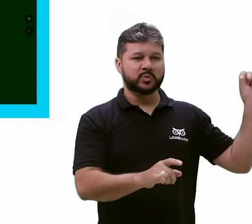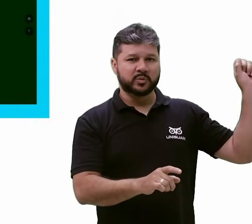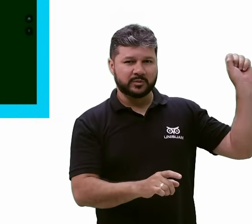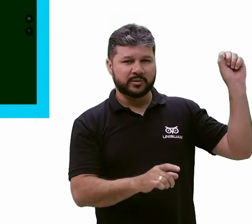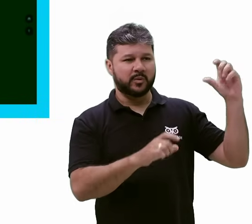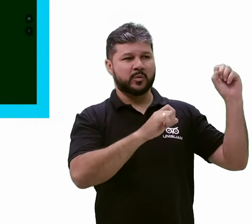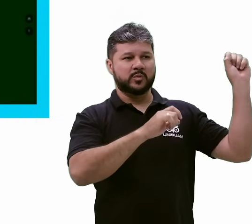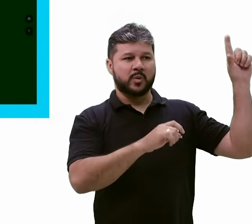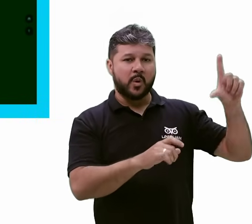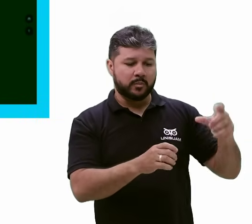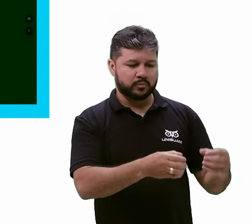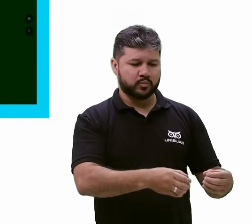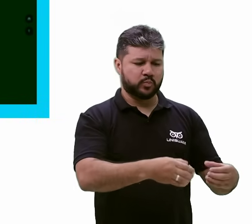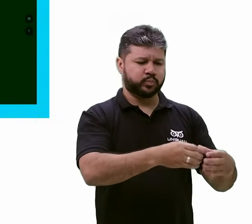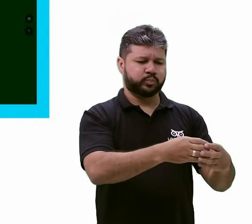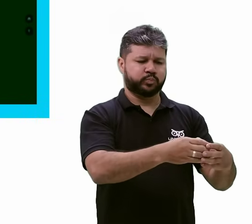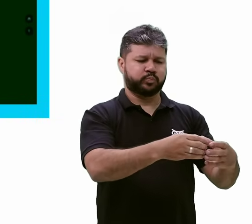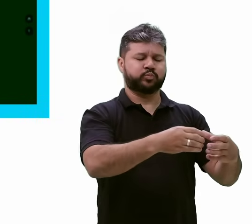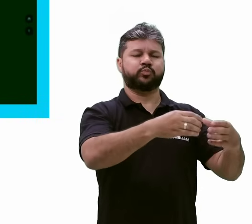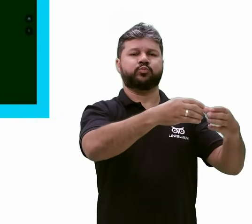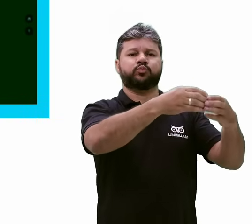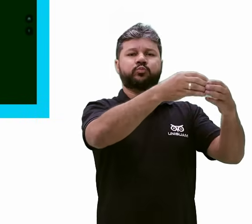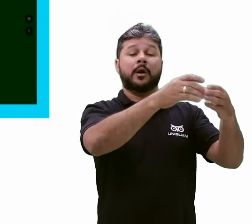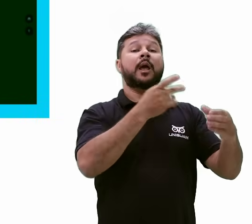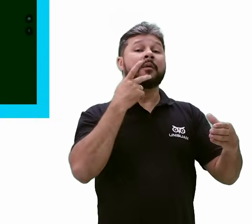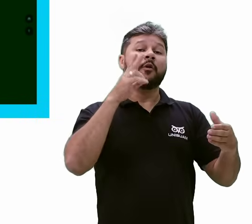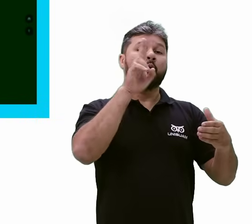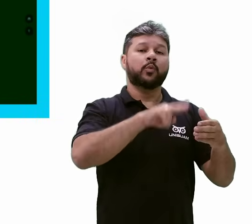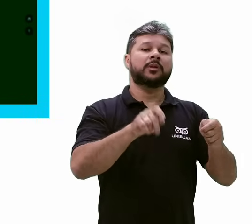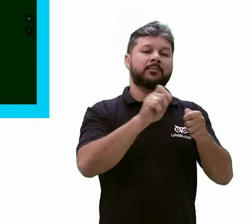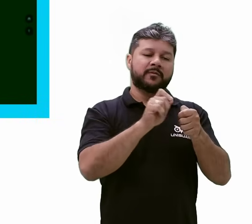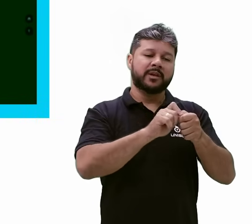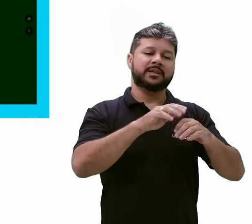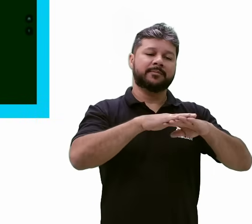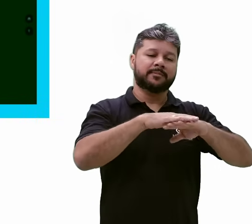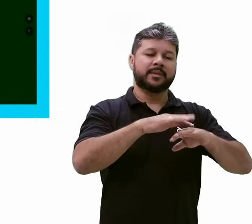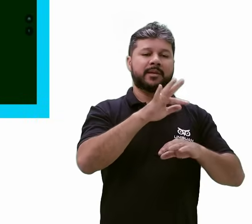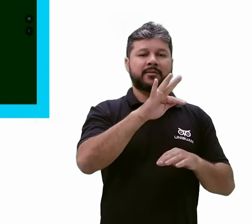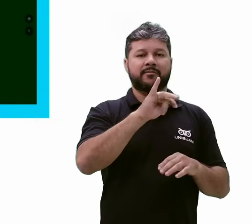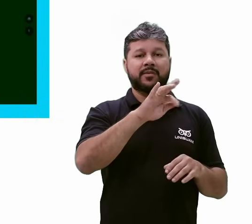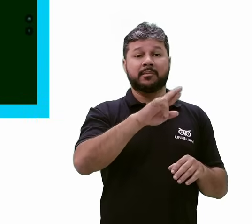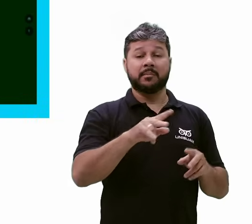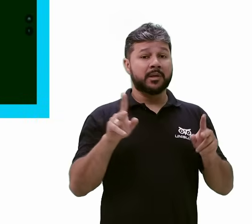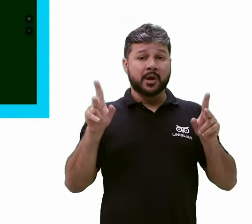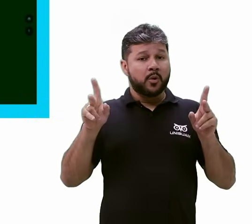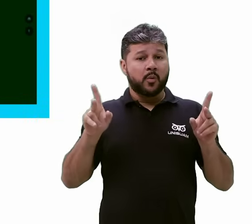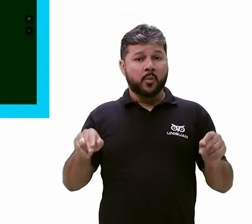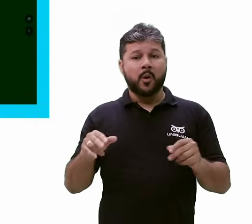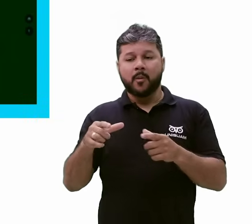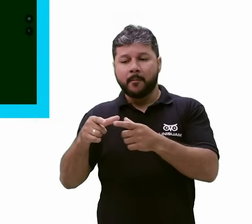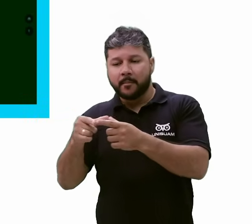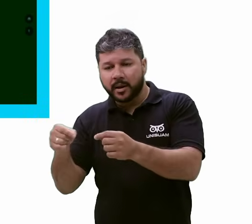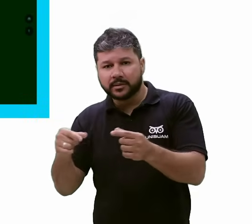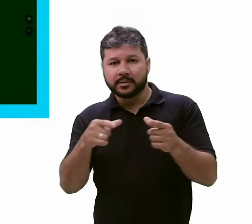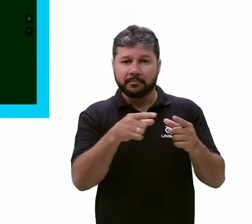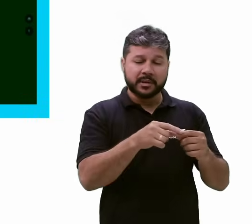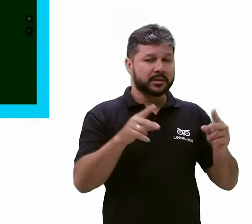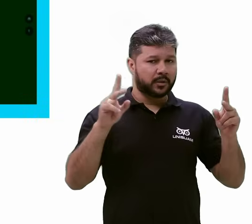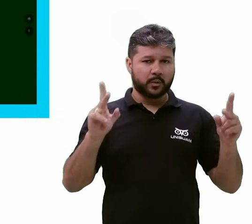um caule mais robusto, que é o que vai ser utilizado depois para a produção da fibra. Mas é a mesma espécie de planta,